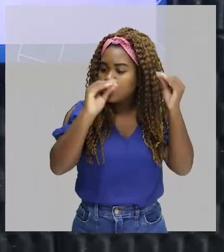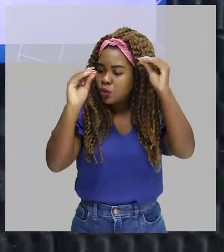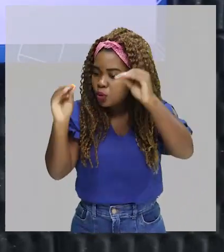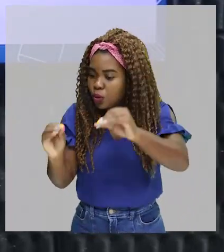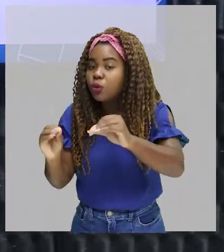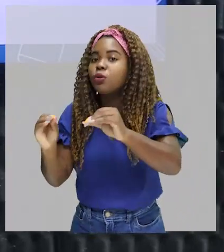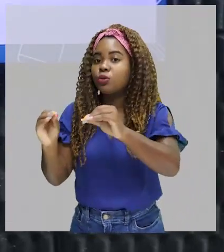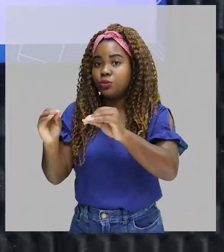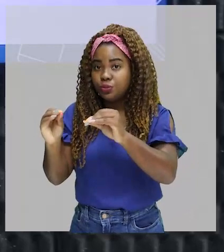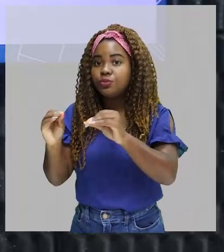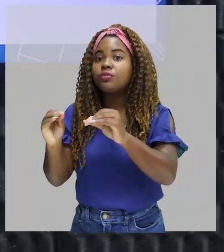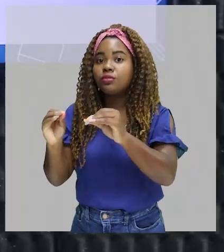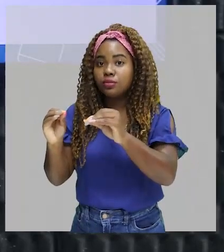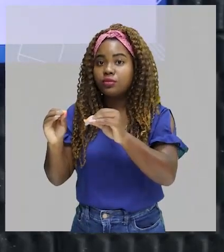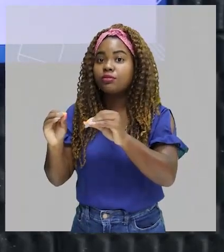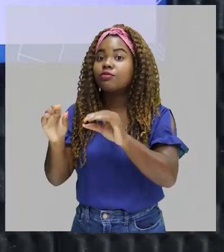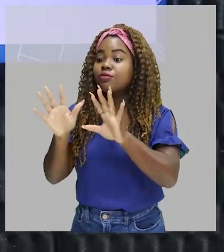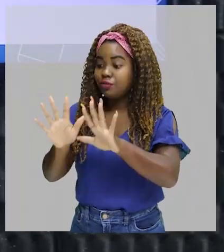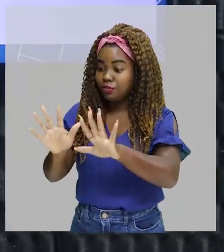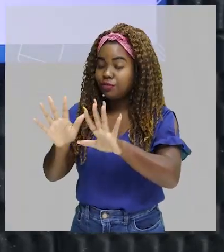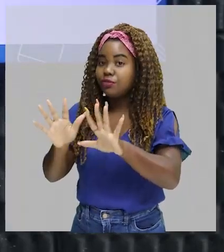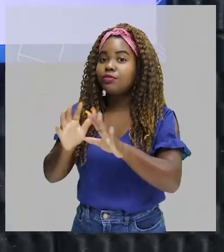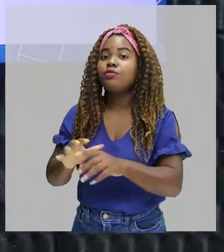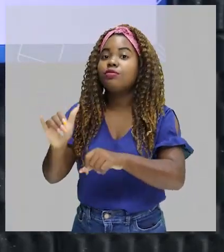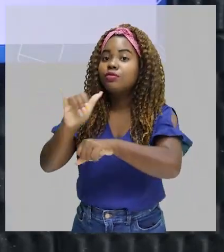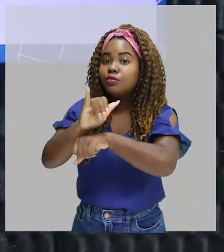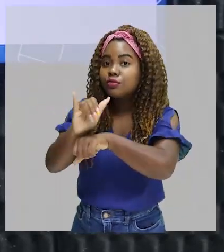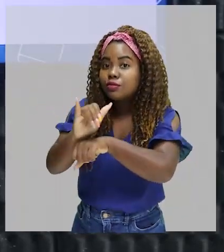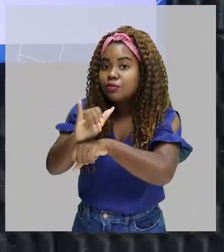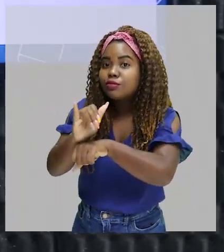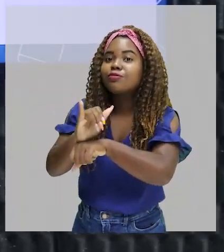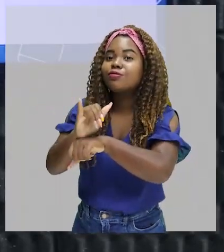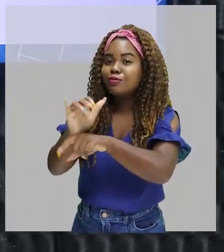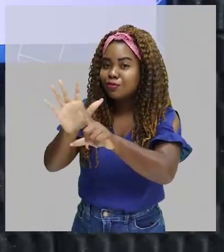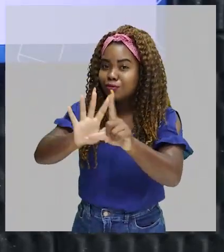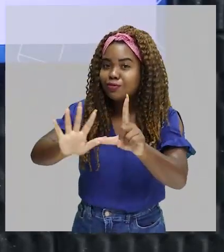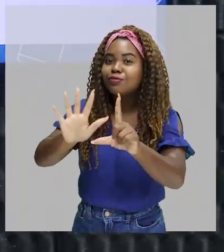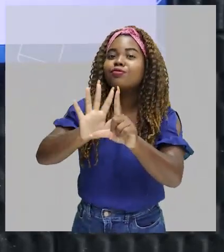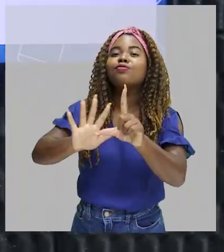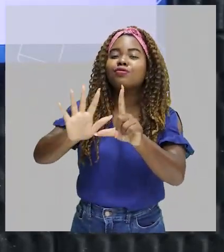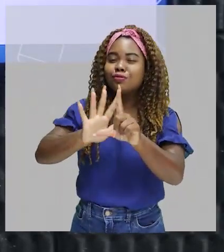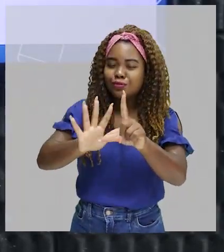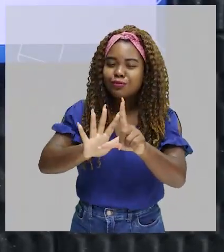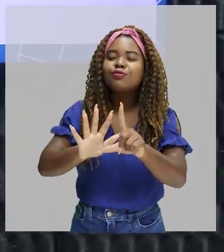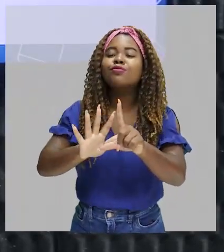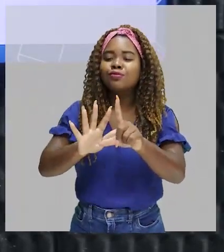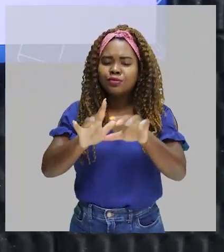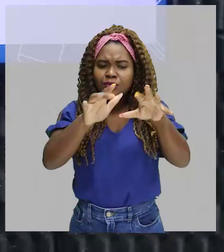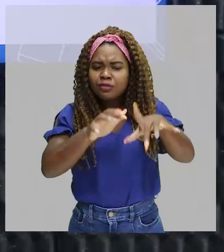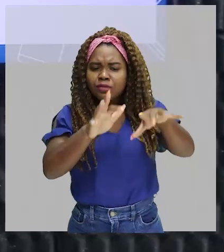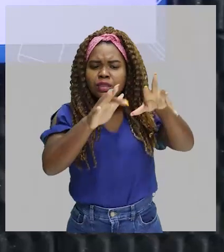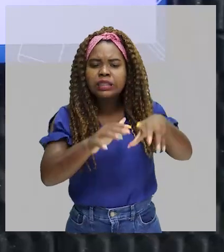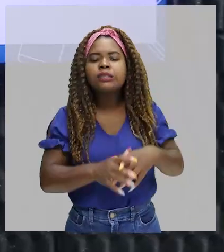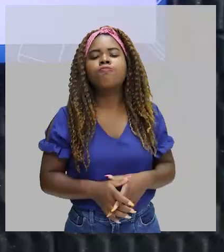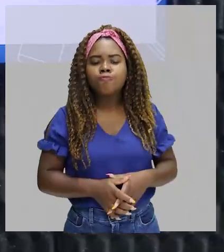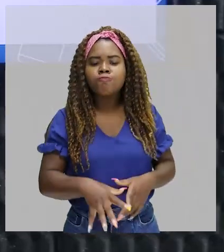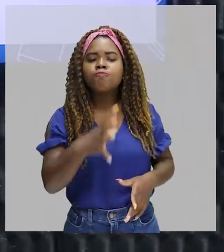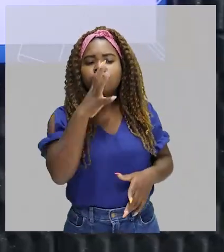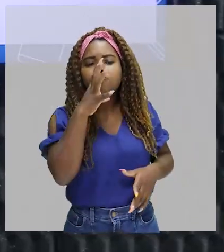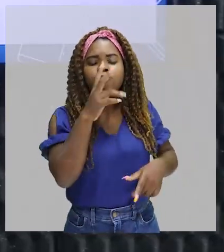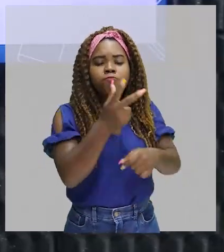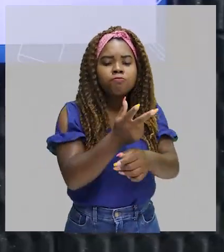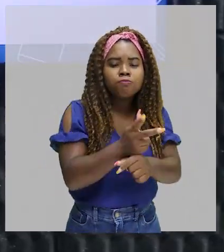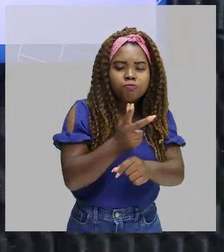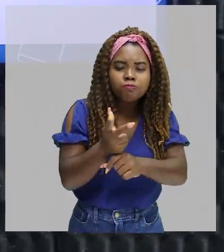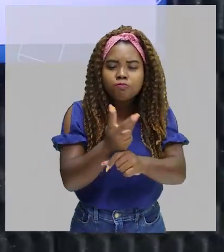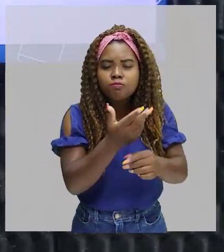a qualquer momento, tá? Você vai lá no YouTube da plataforma Gonçalves Dias, acessa as aulas, assiste todo o nosso